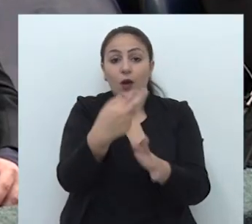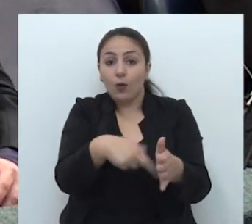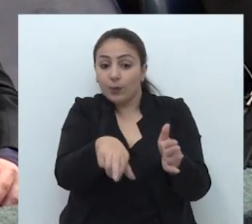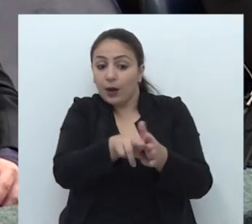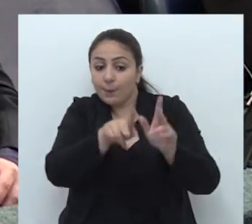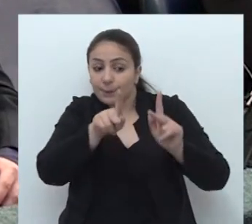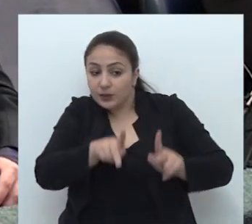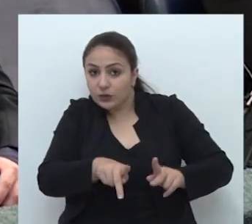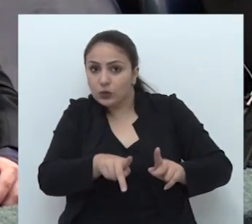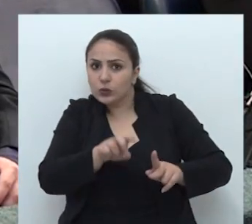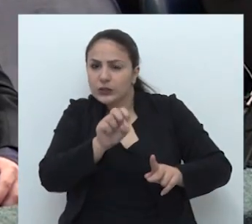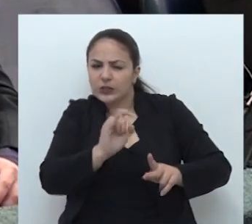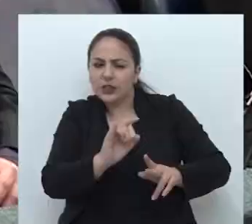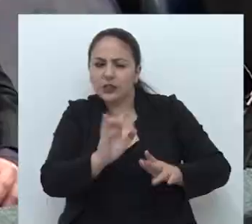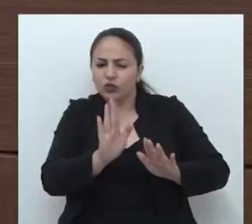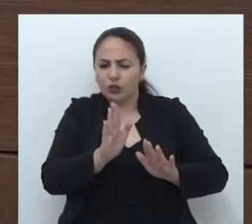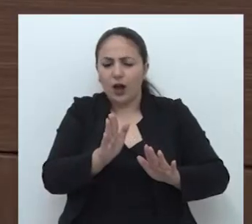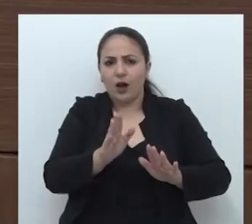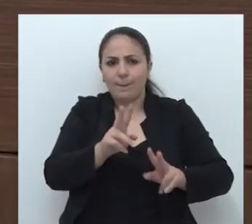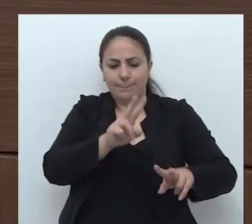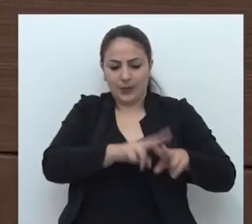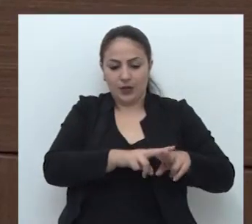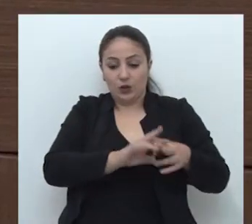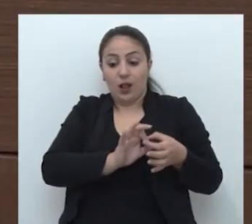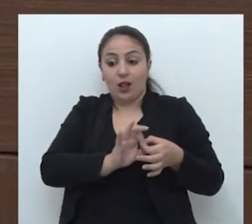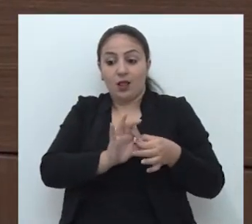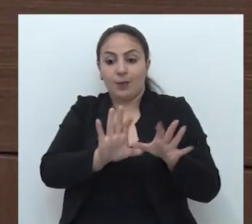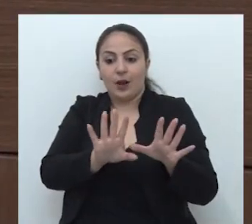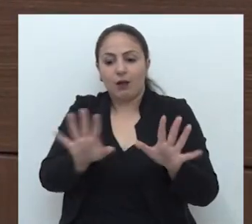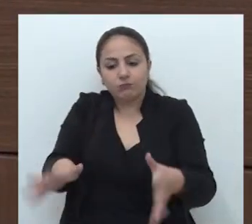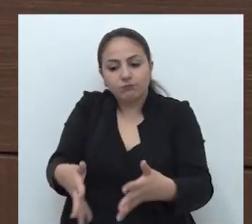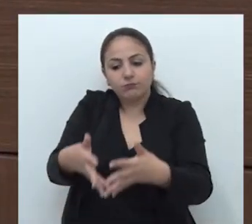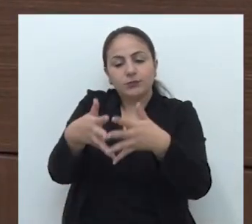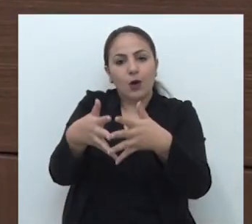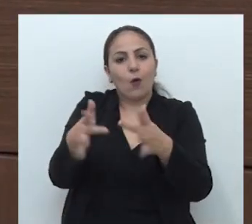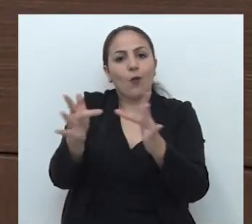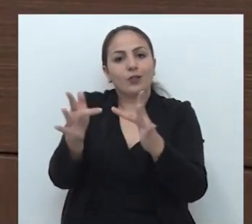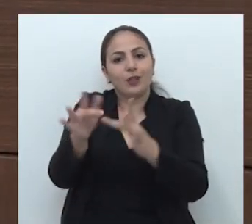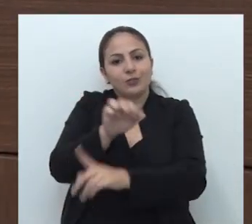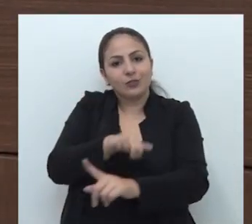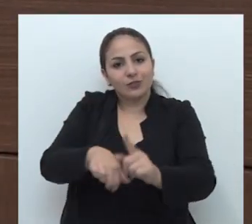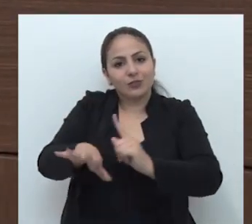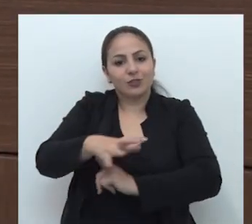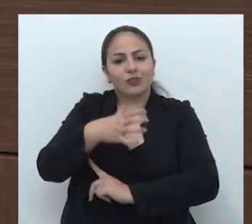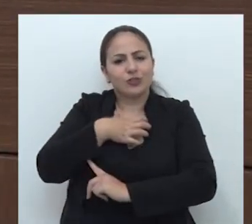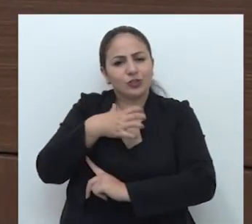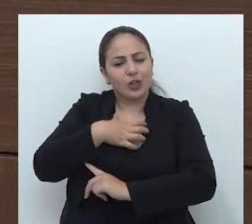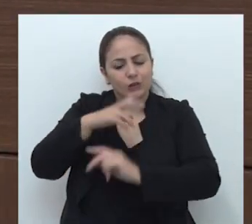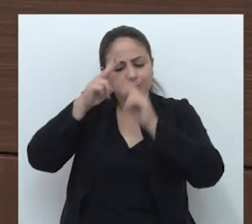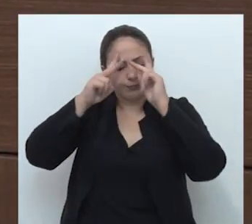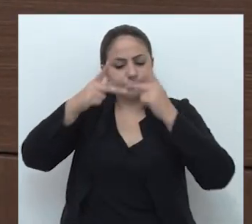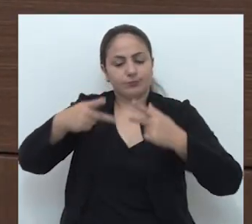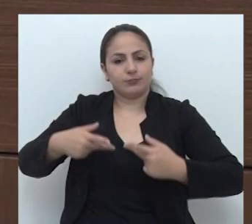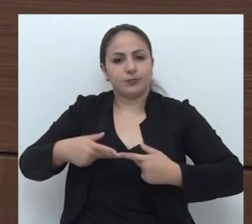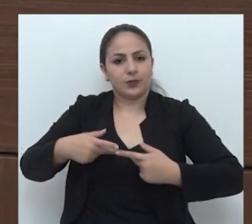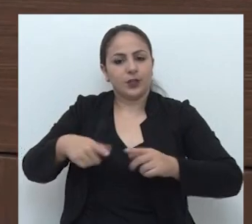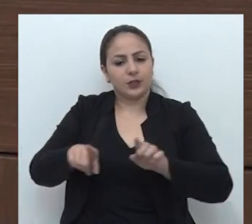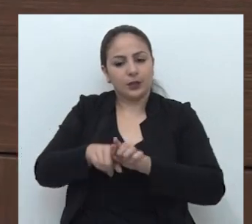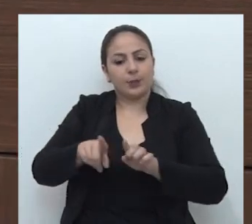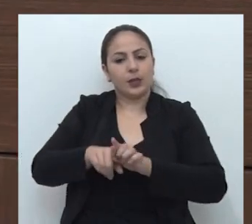penas privativas de liberdade e reintegrá-las ao convívio social, de forma humanizada e